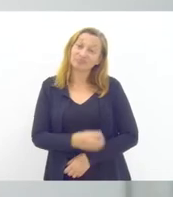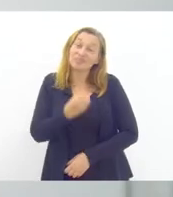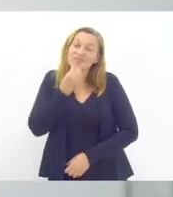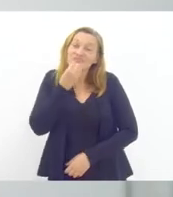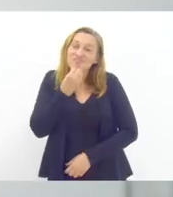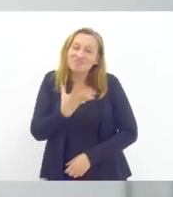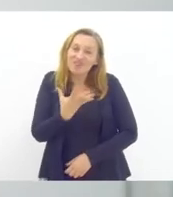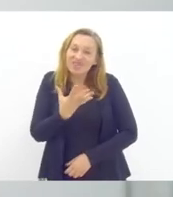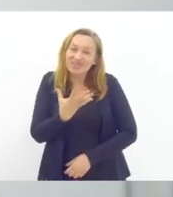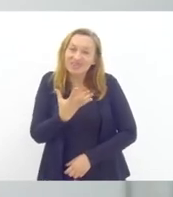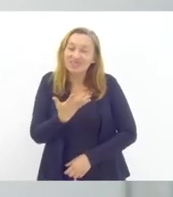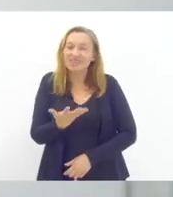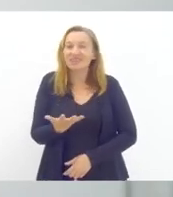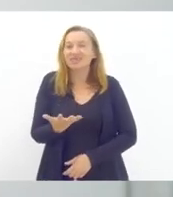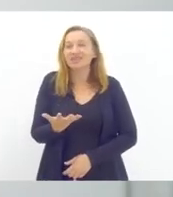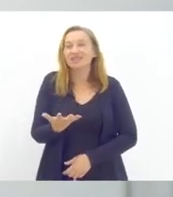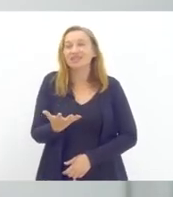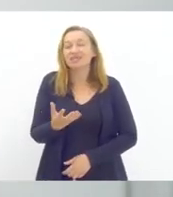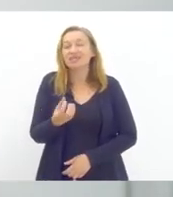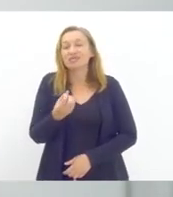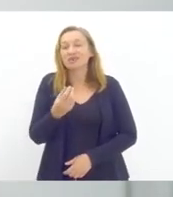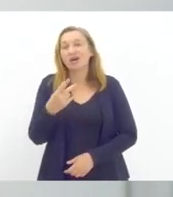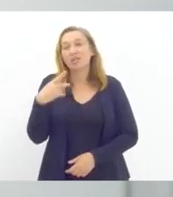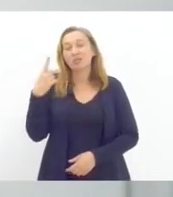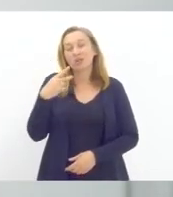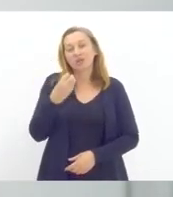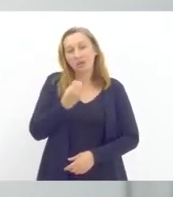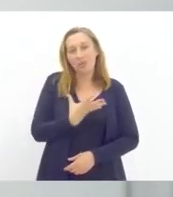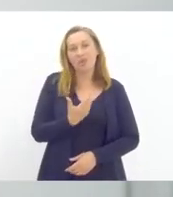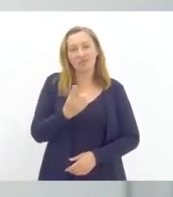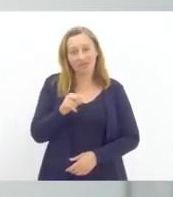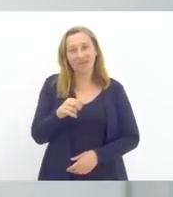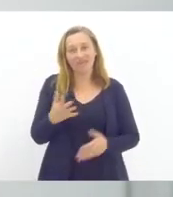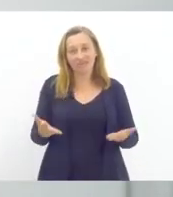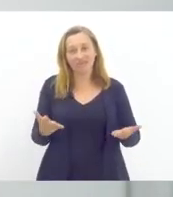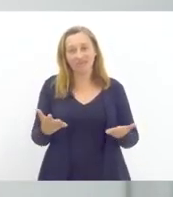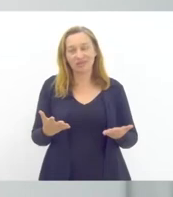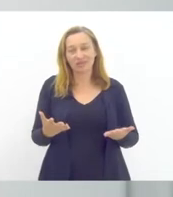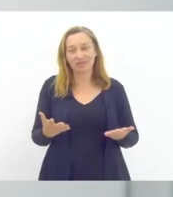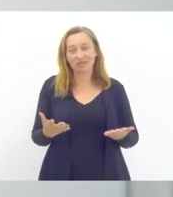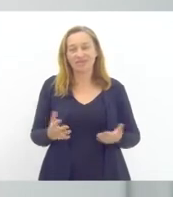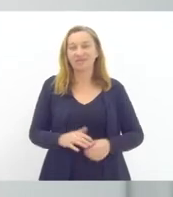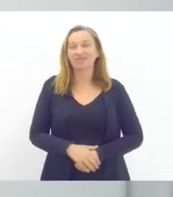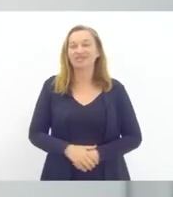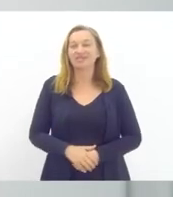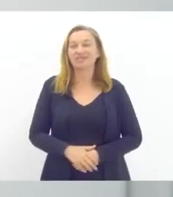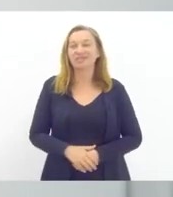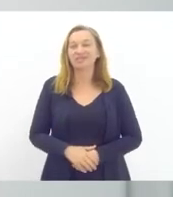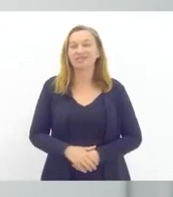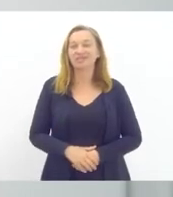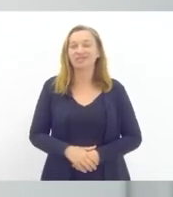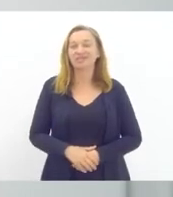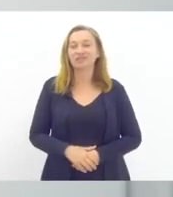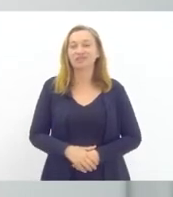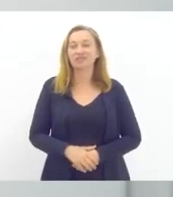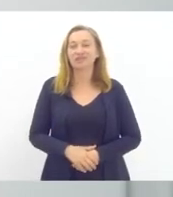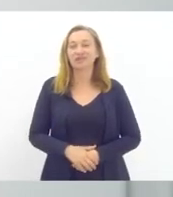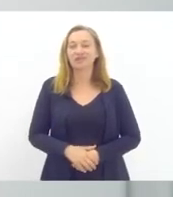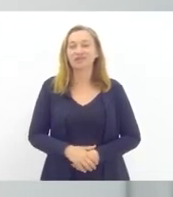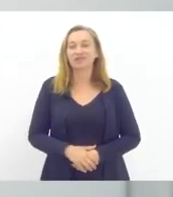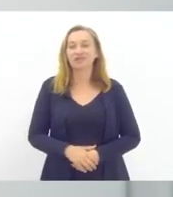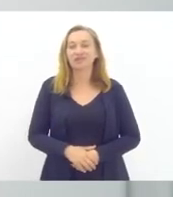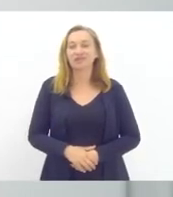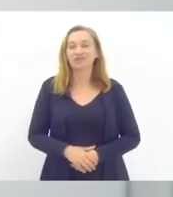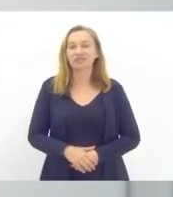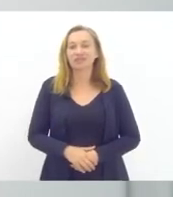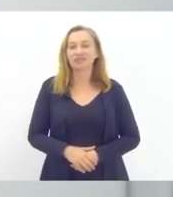o que a gente chama da boa política Ariano Suassuna dizia o seguinte né